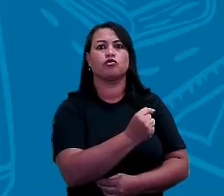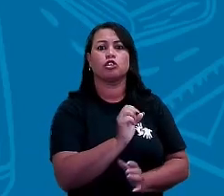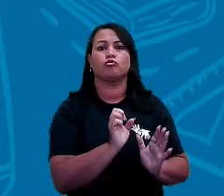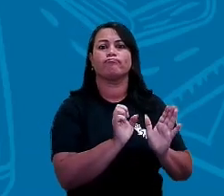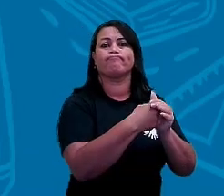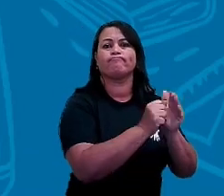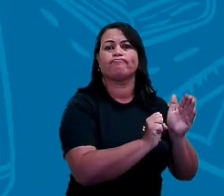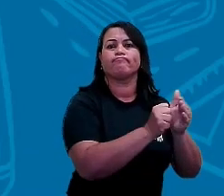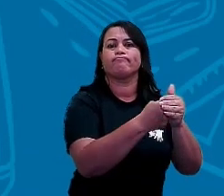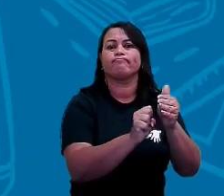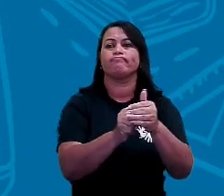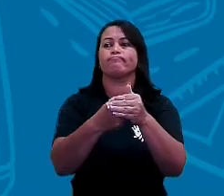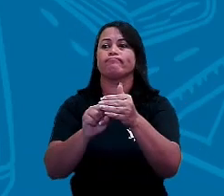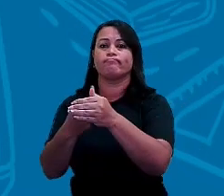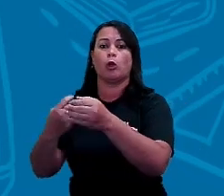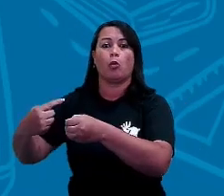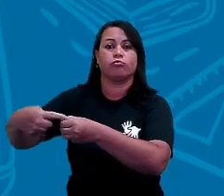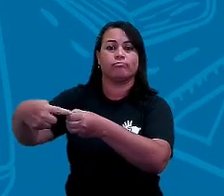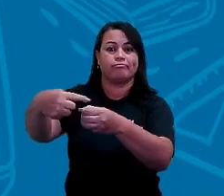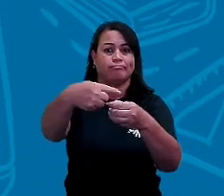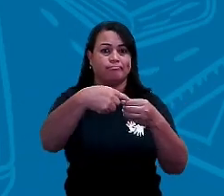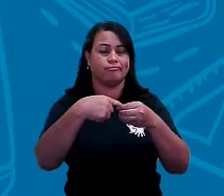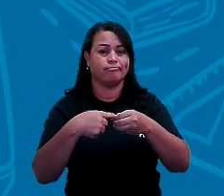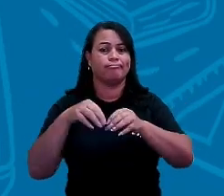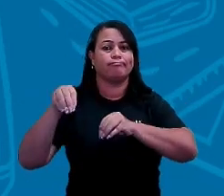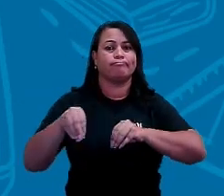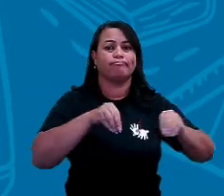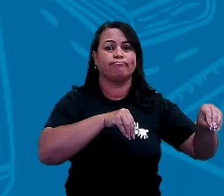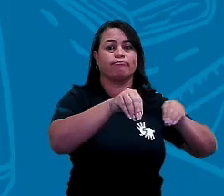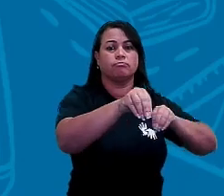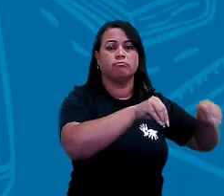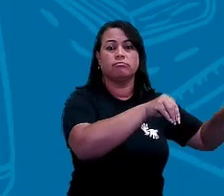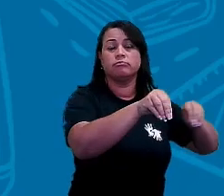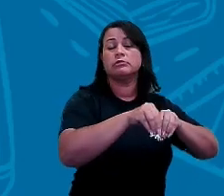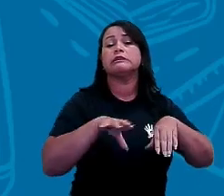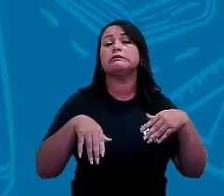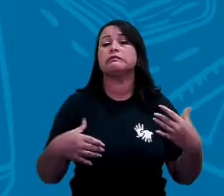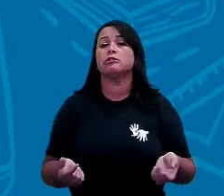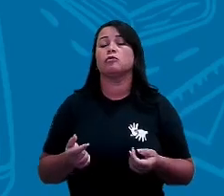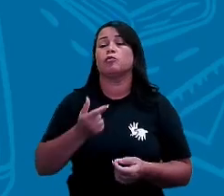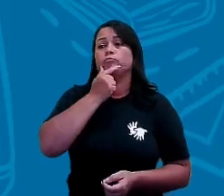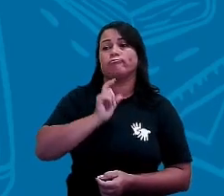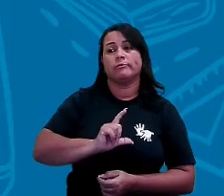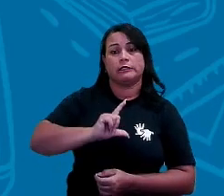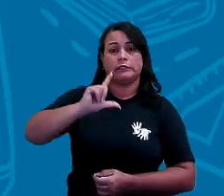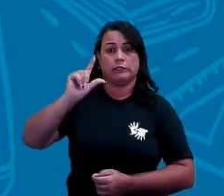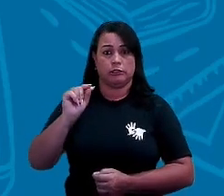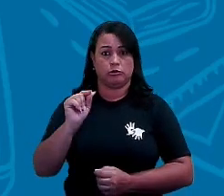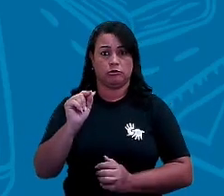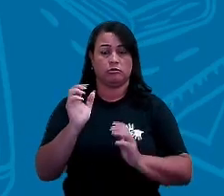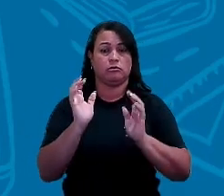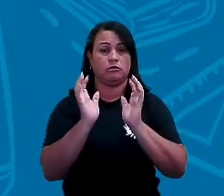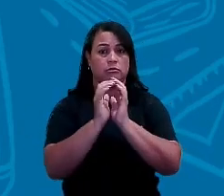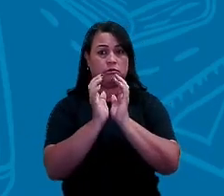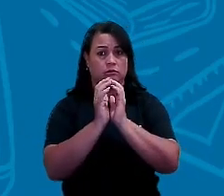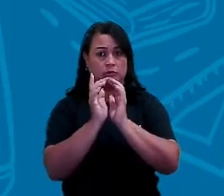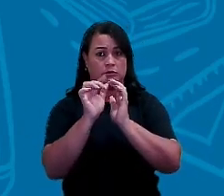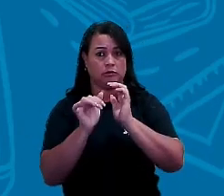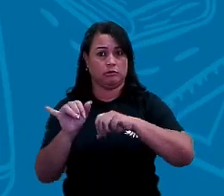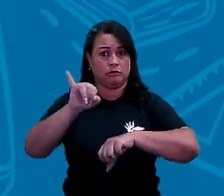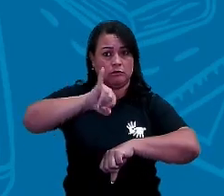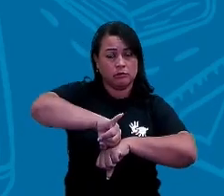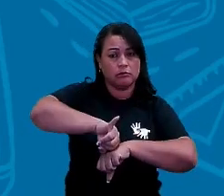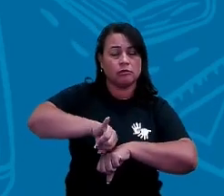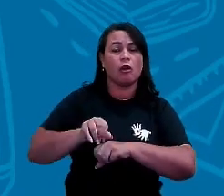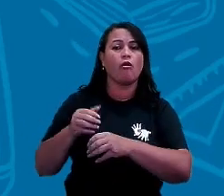no interior e ele mudava de esconderijo constantemente. Então, ele saiu de Recife, da capital, e foi entrando